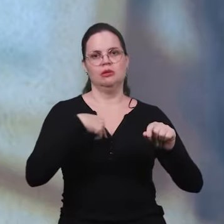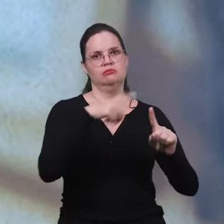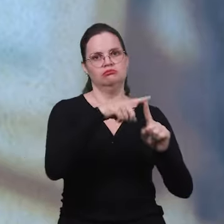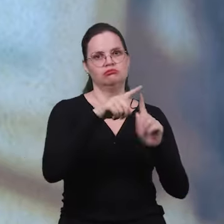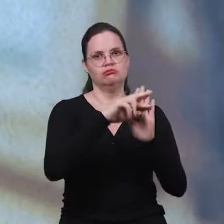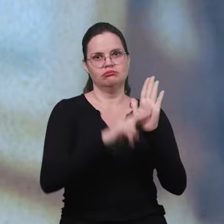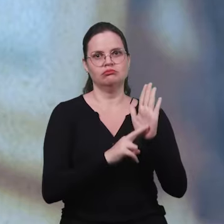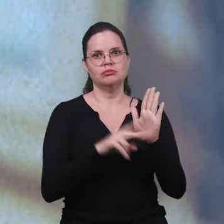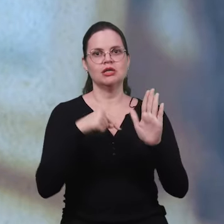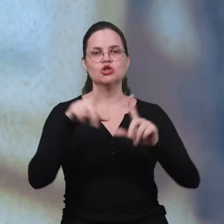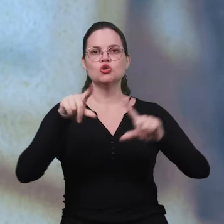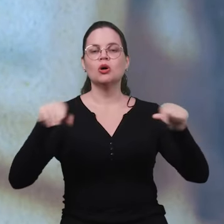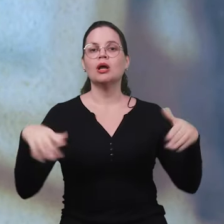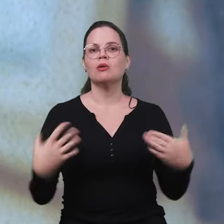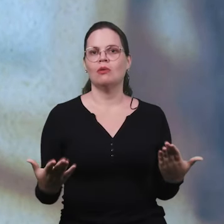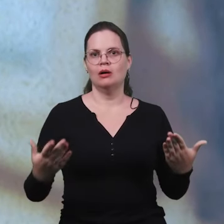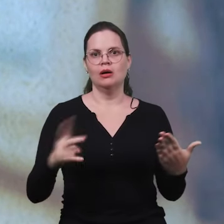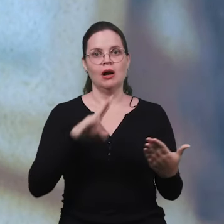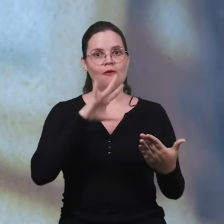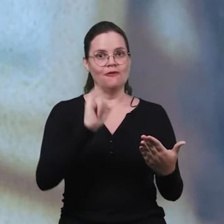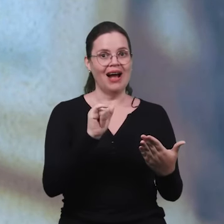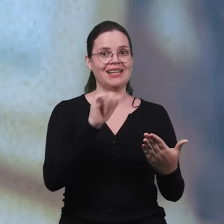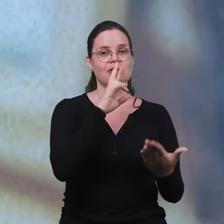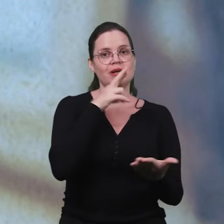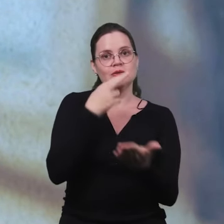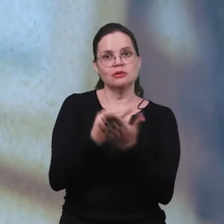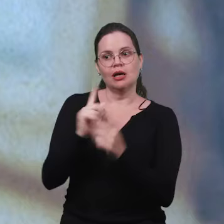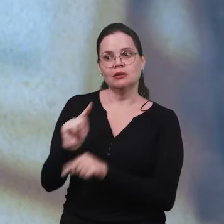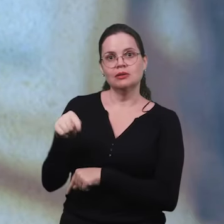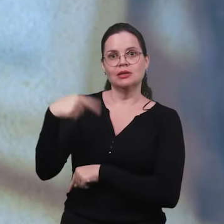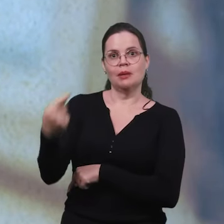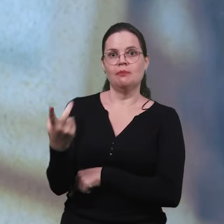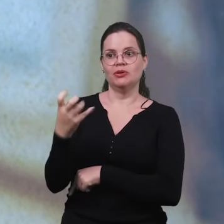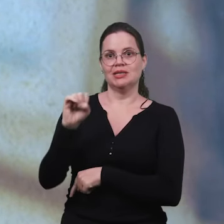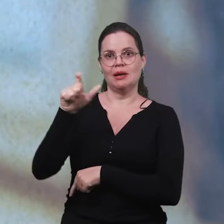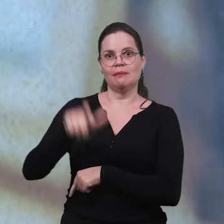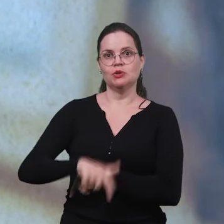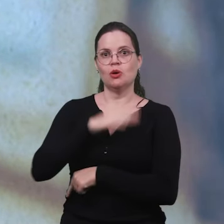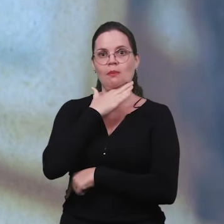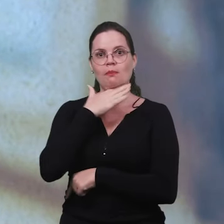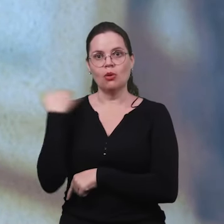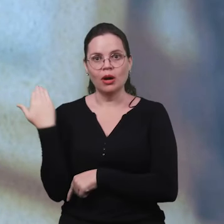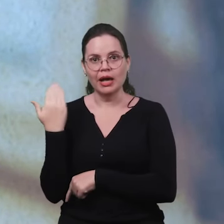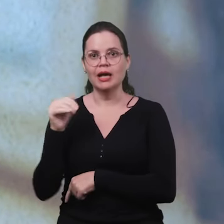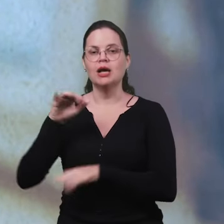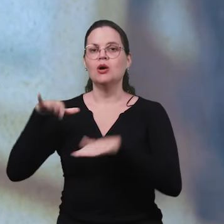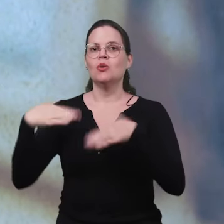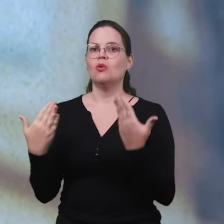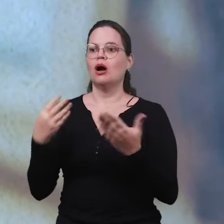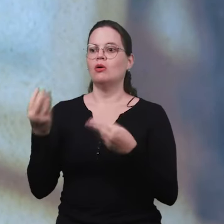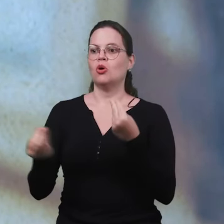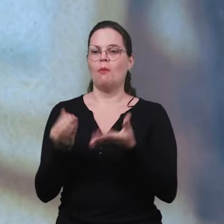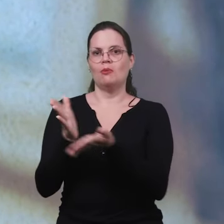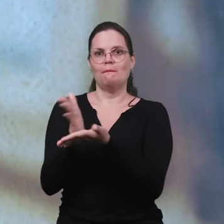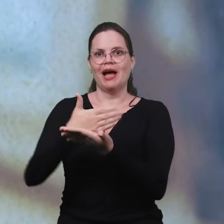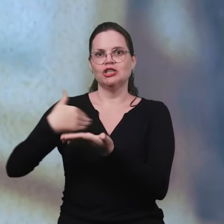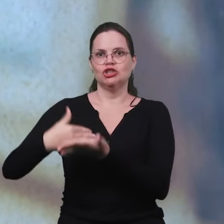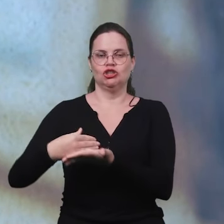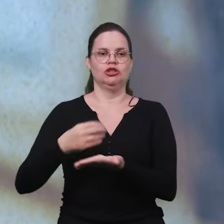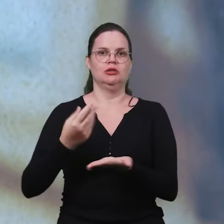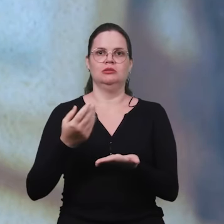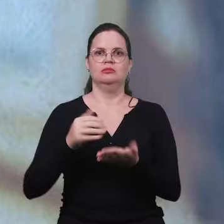inclusive, ali na hora de partilhar o patrimônio da pessoa após o falecimento, ali na hora do inventário. E o regime de bens